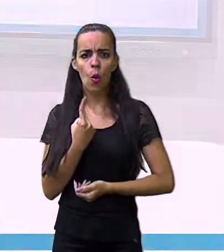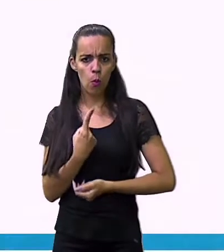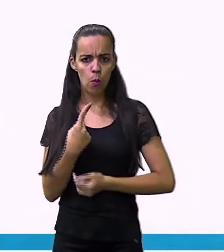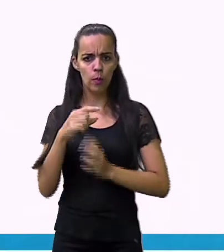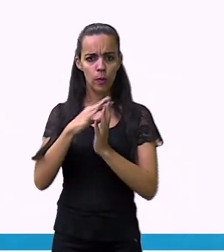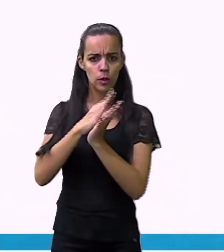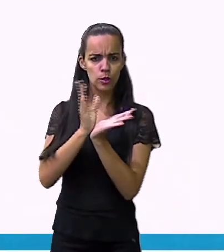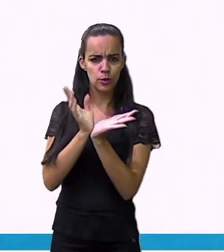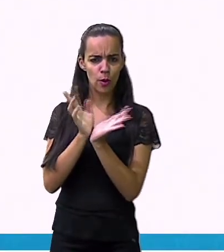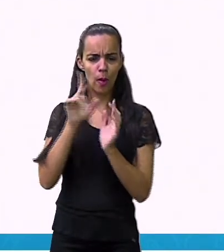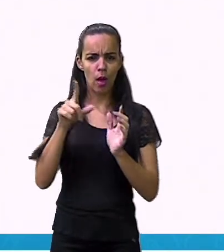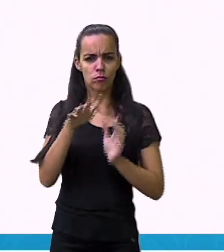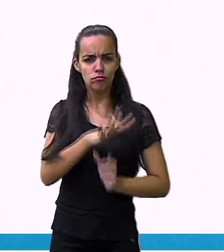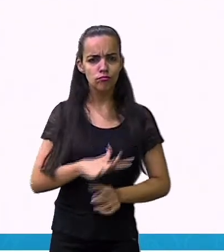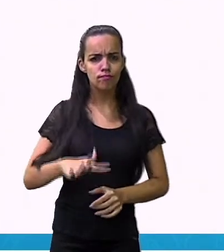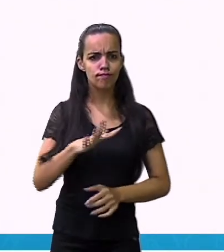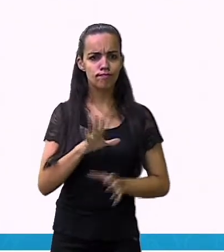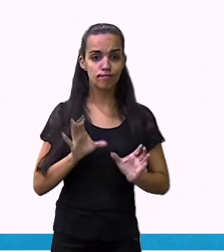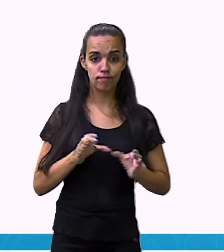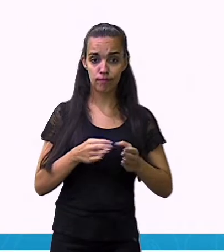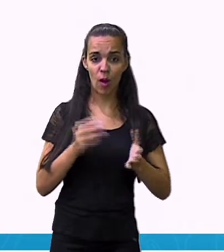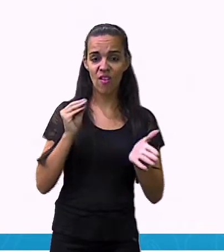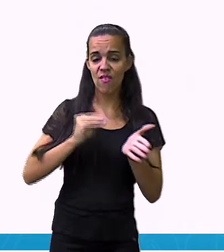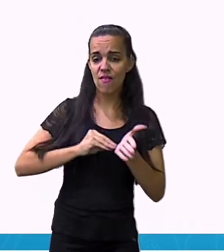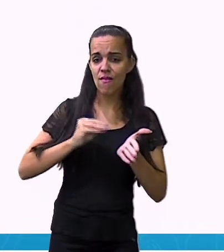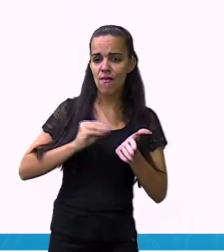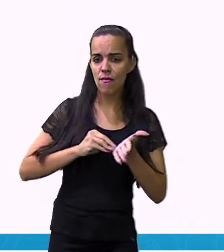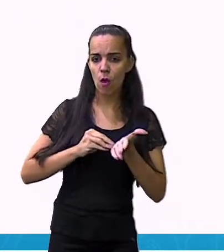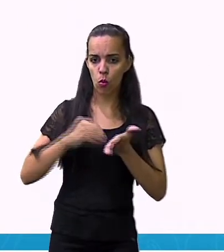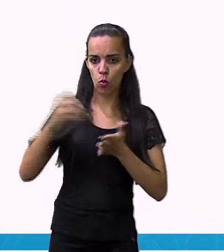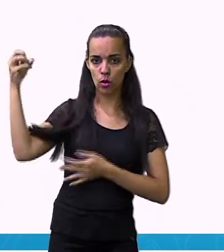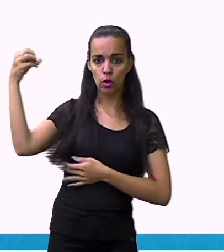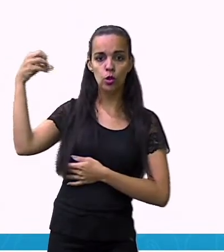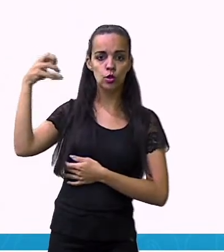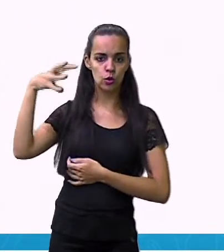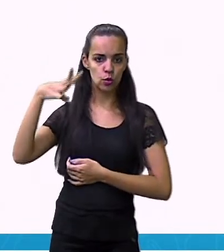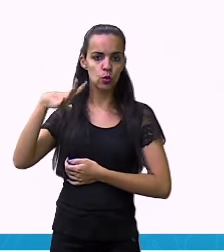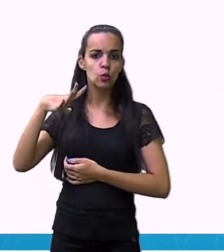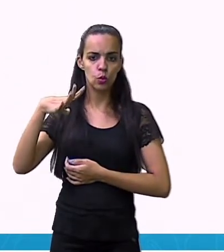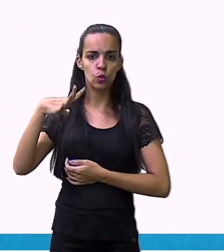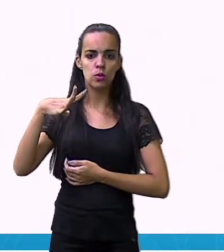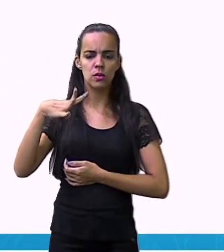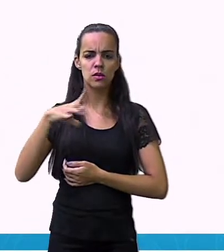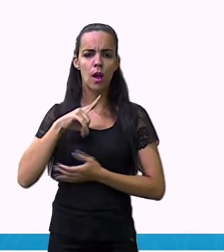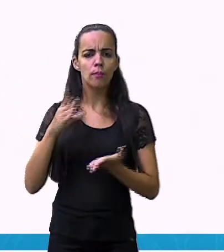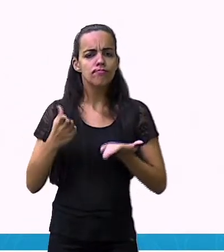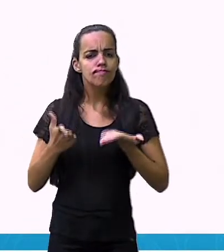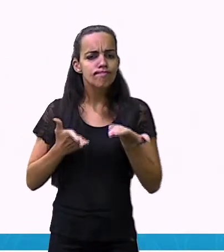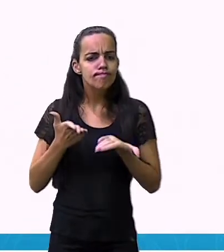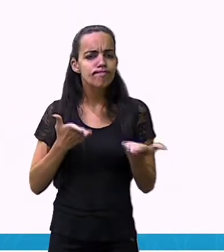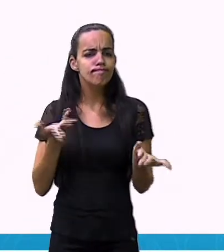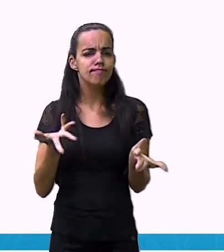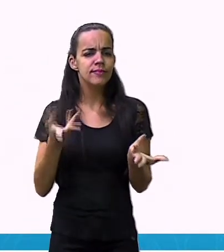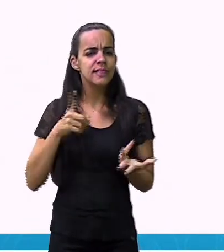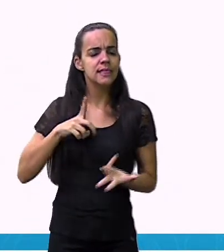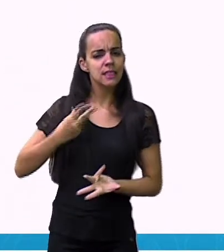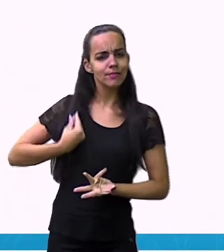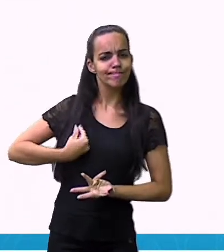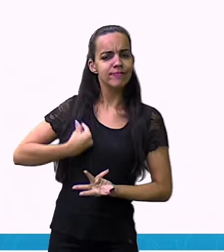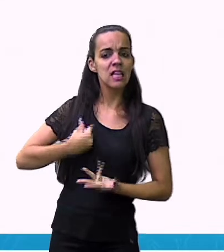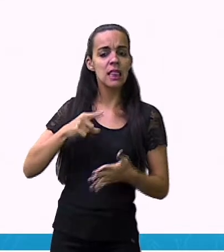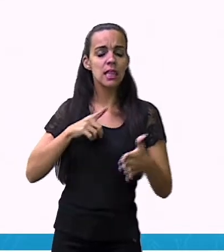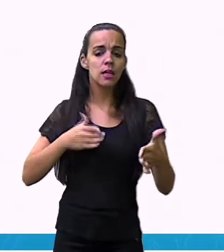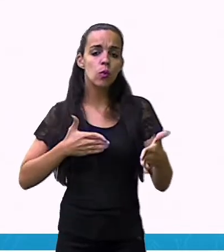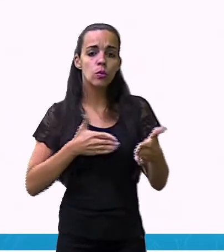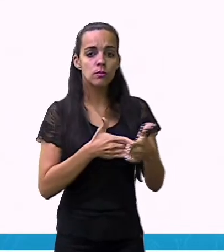ela é uma região formada pela ausência parcial da luz, tá? Ela é proporcionada pela existência